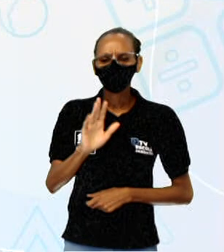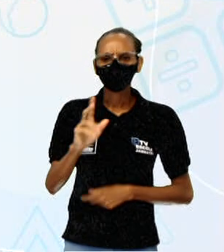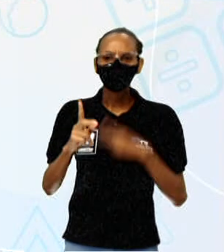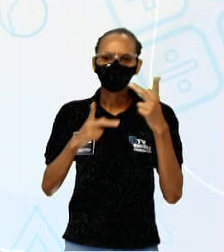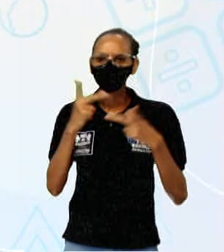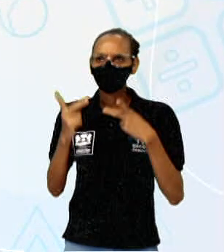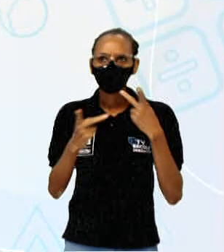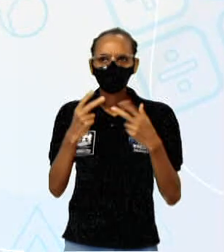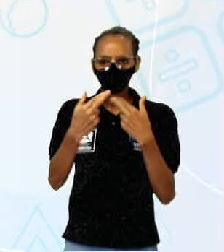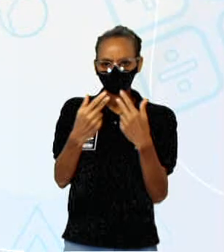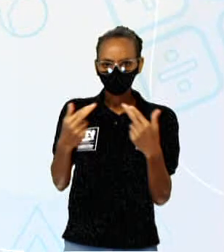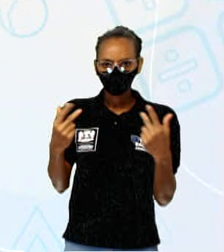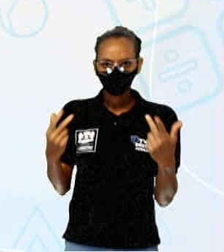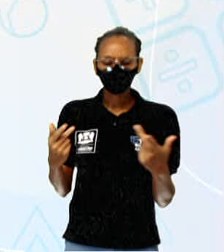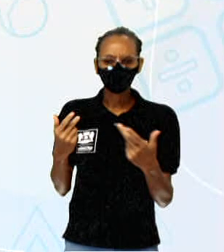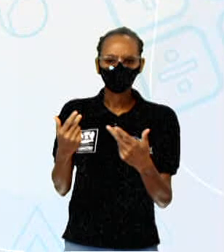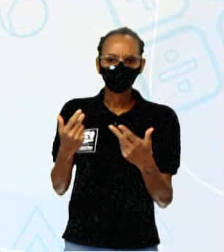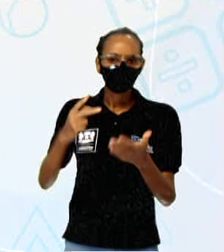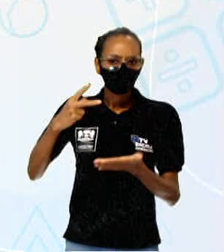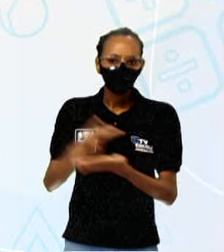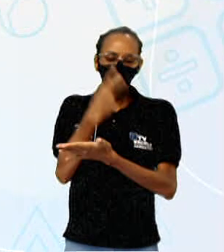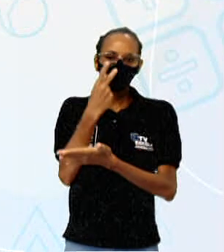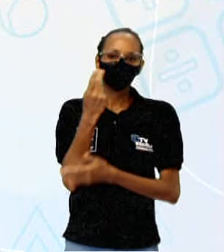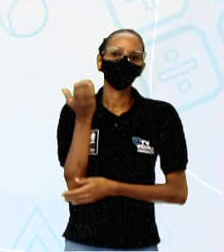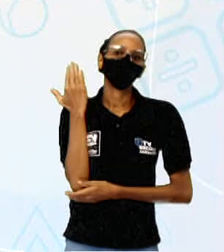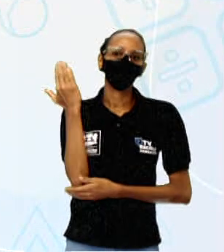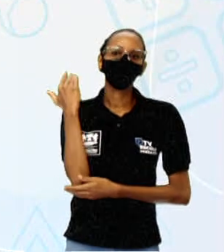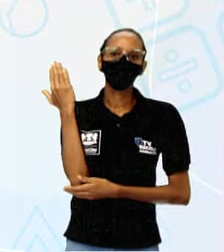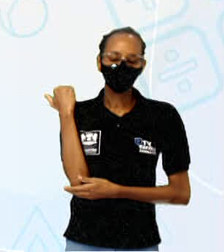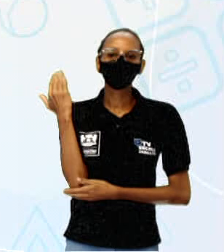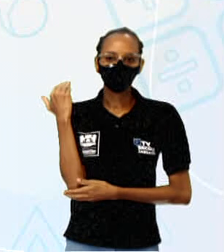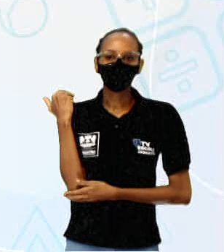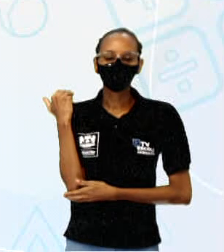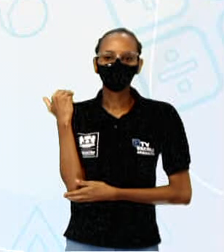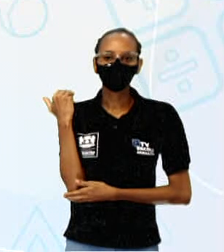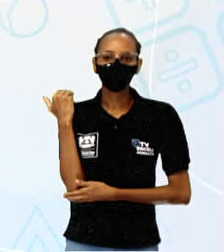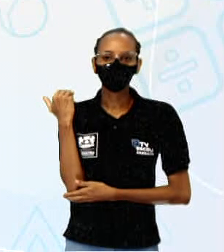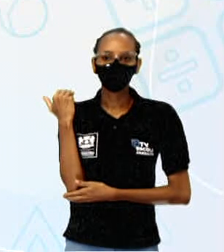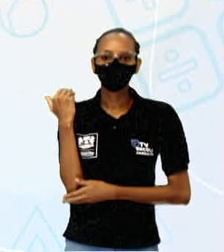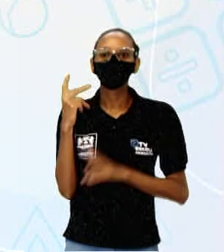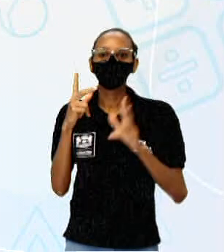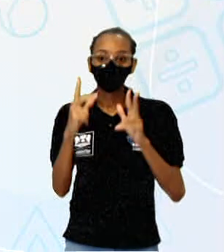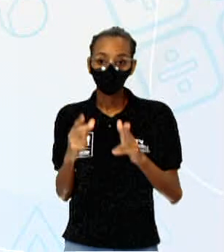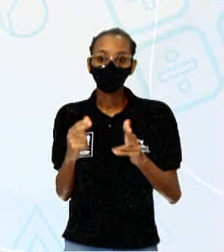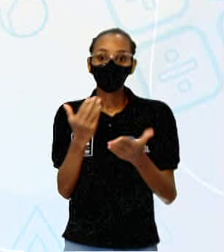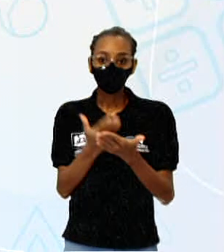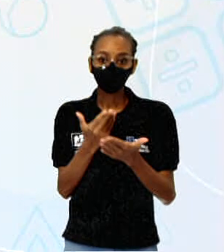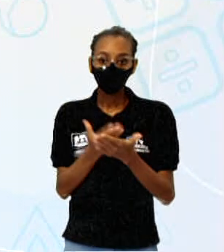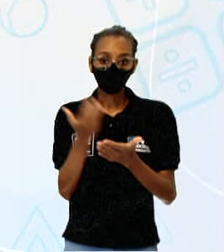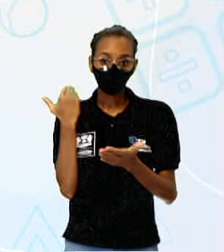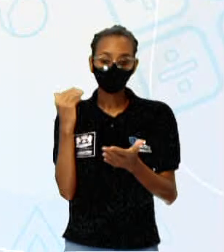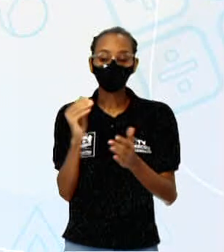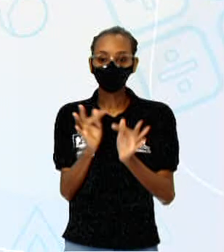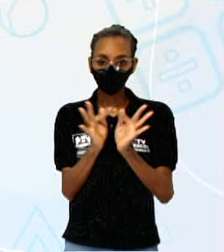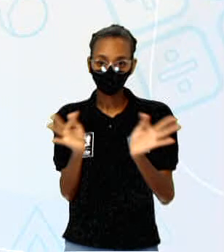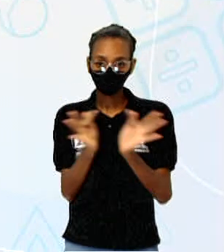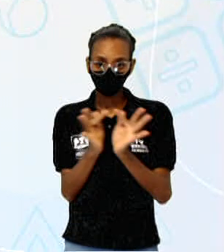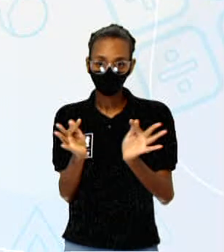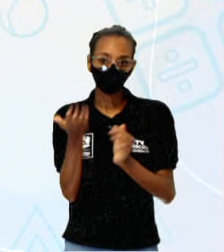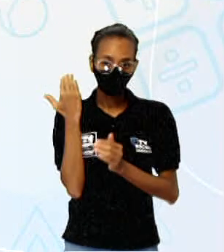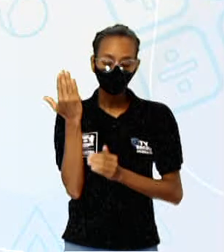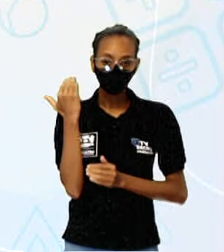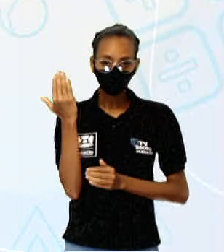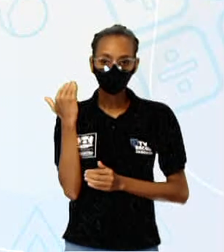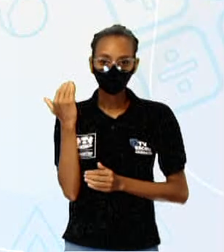aconteceram no passado. Como a gente viu no Simple Past, na forma regular também do mesmo jeito, né?